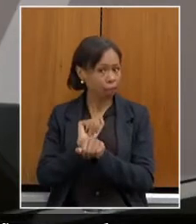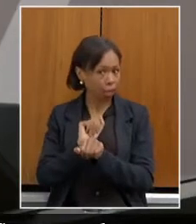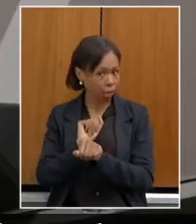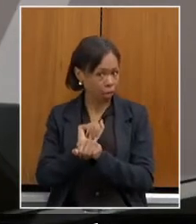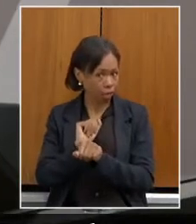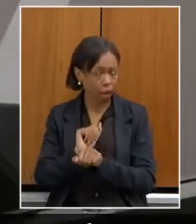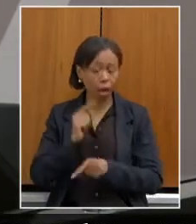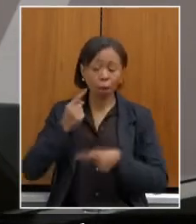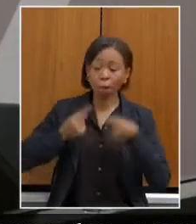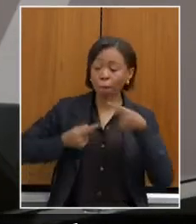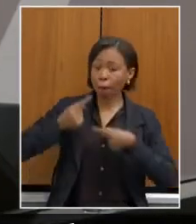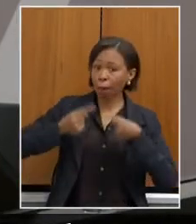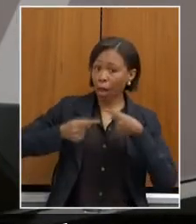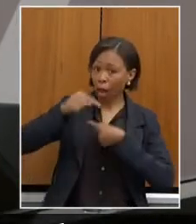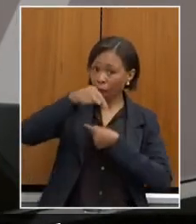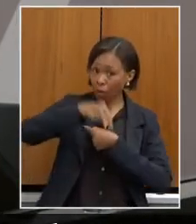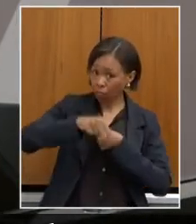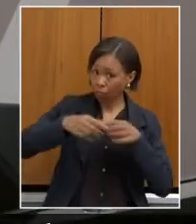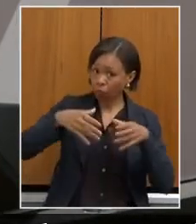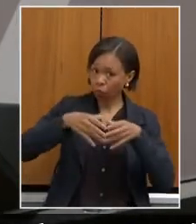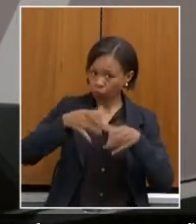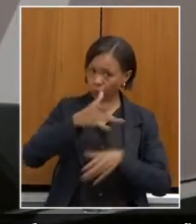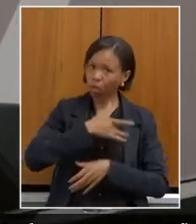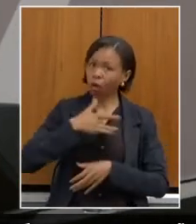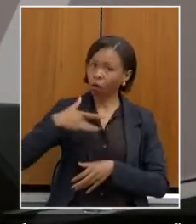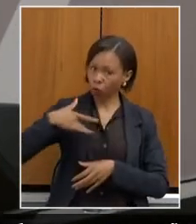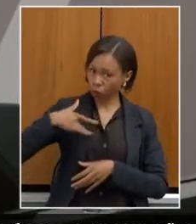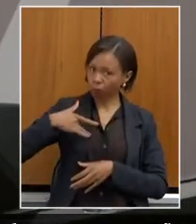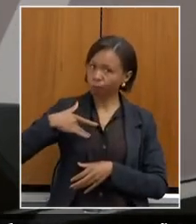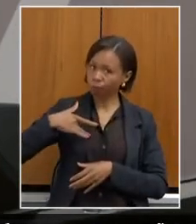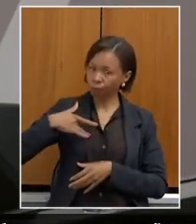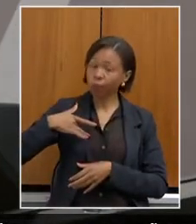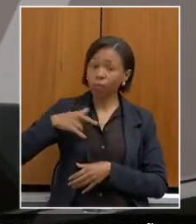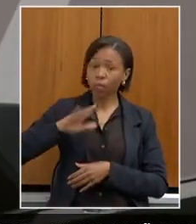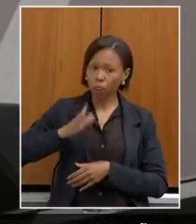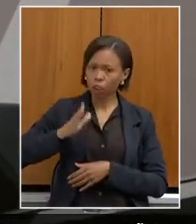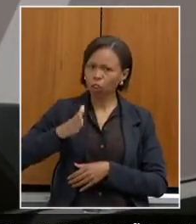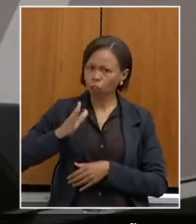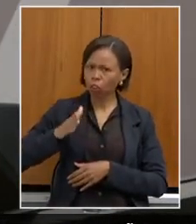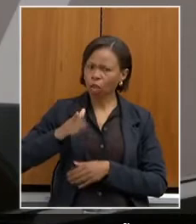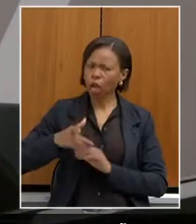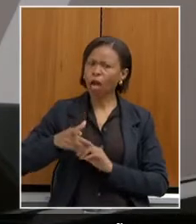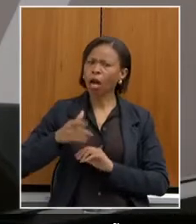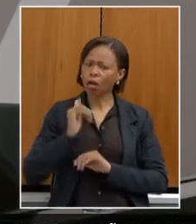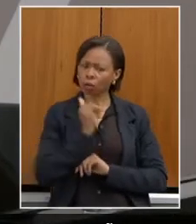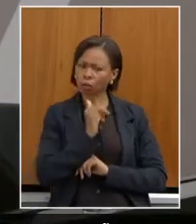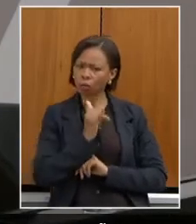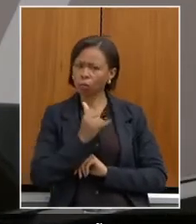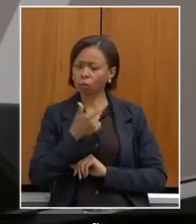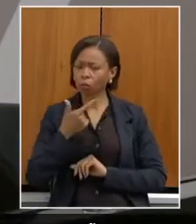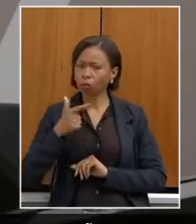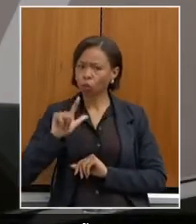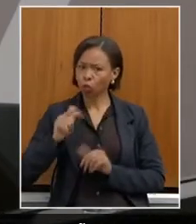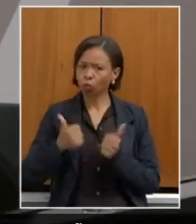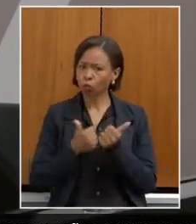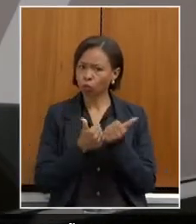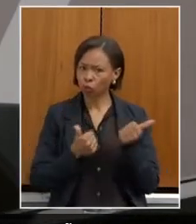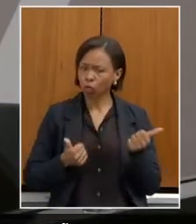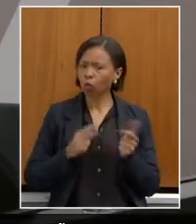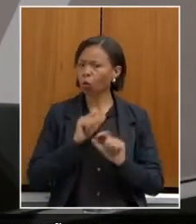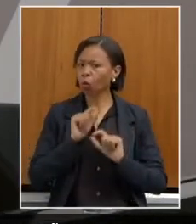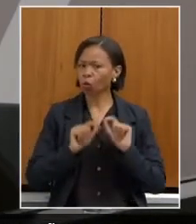aqui na Comissão de Saúde então eu já levei para os seus antecessores a questão